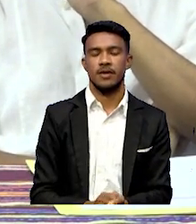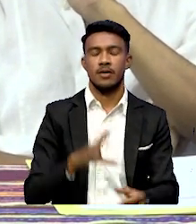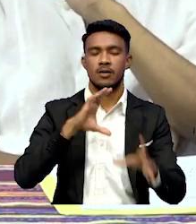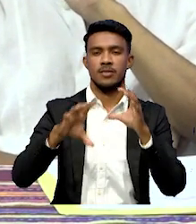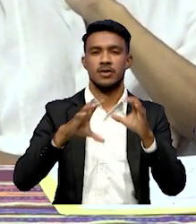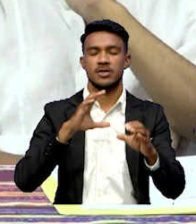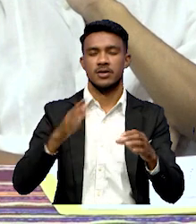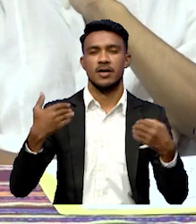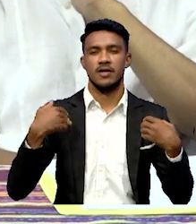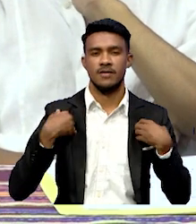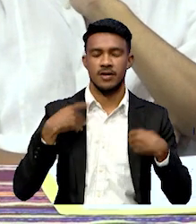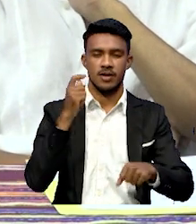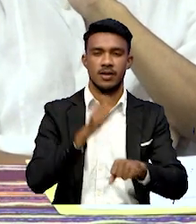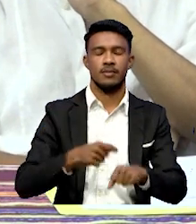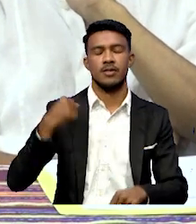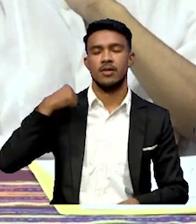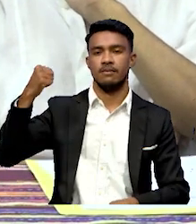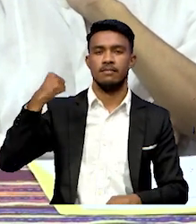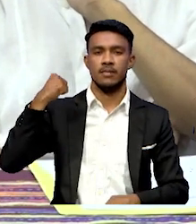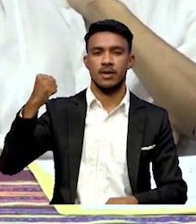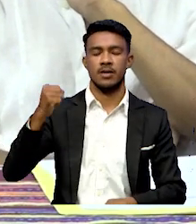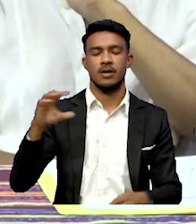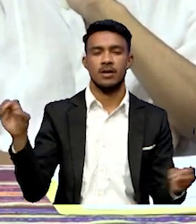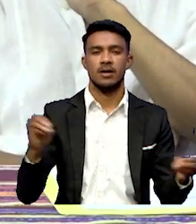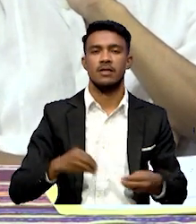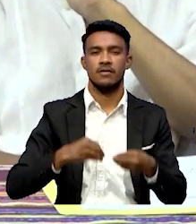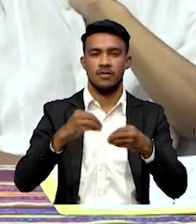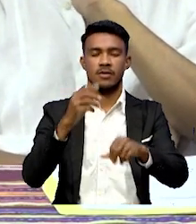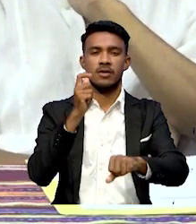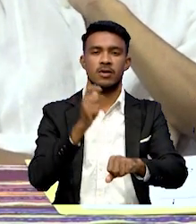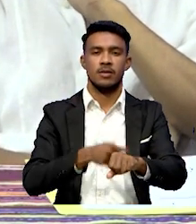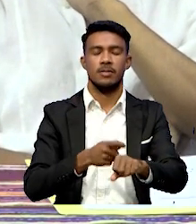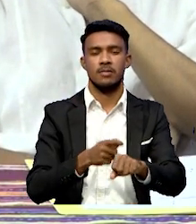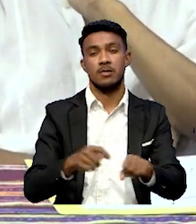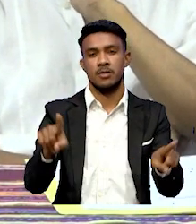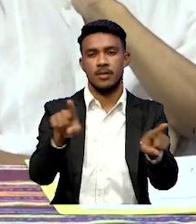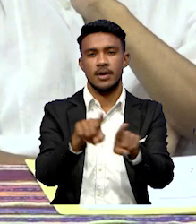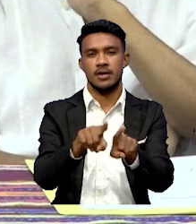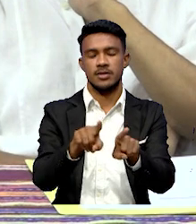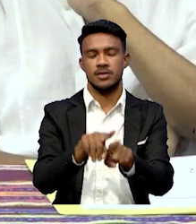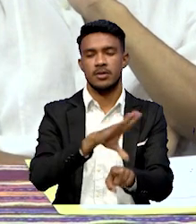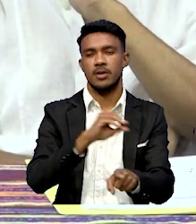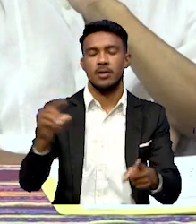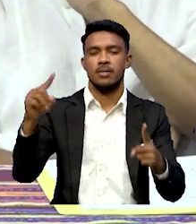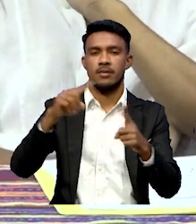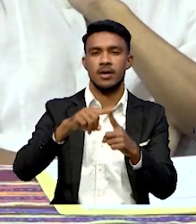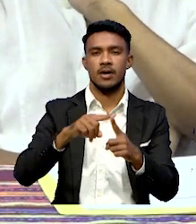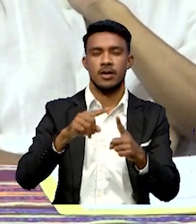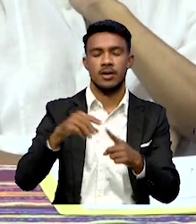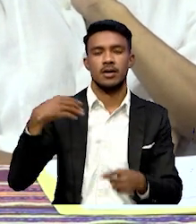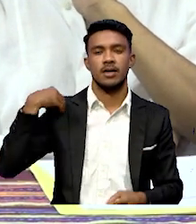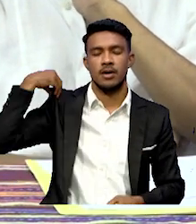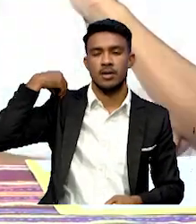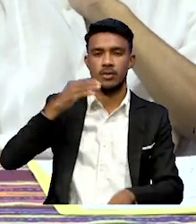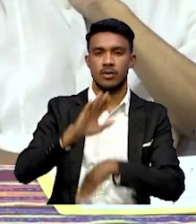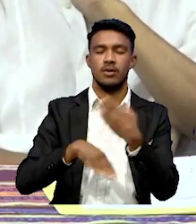social e em período de campanha eleitoral, lá foi vivam balanço para o candidato Rototo, mas bem, para que eu foca